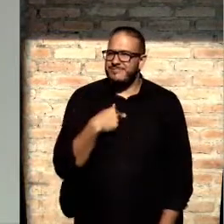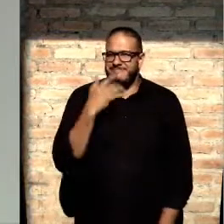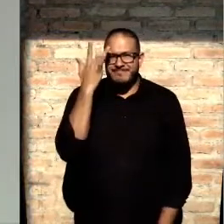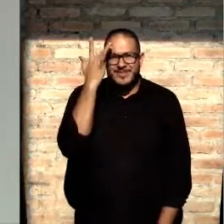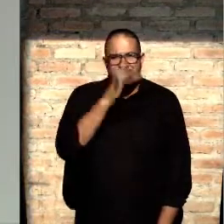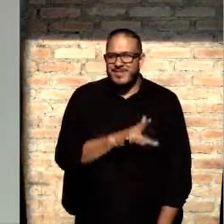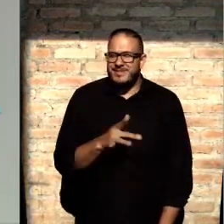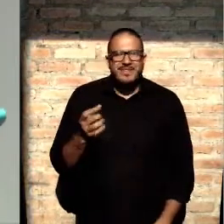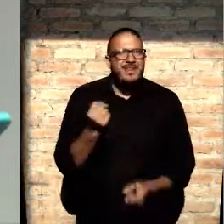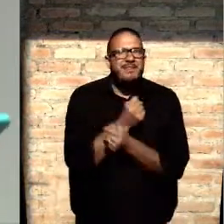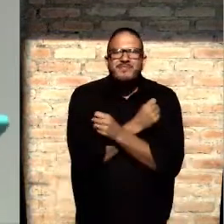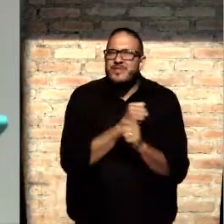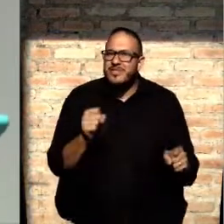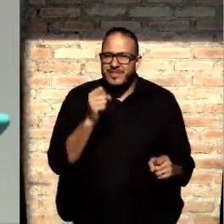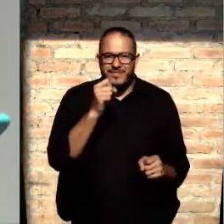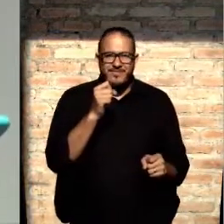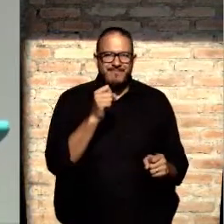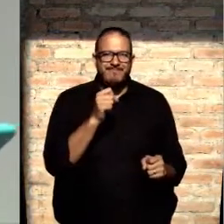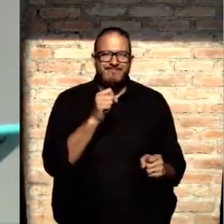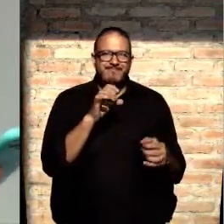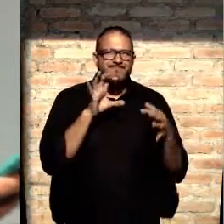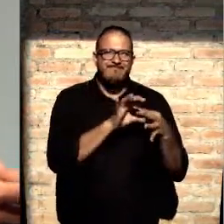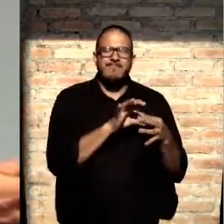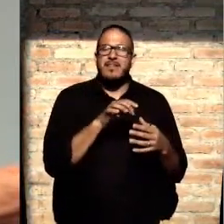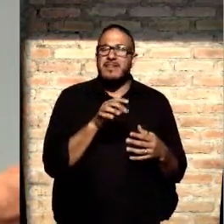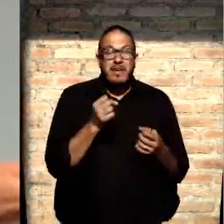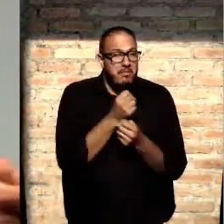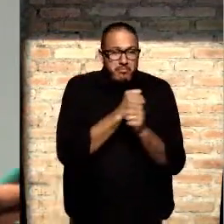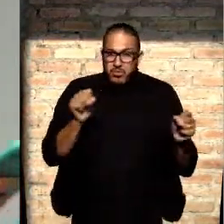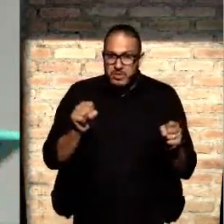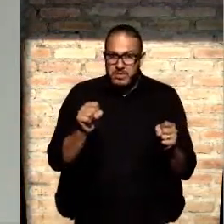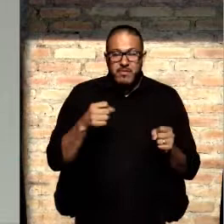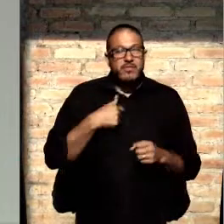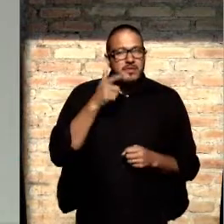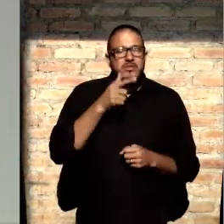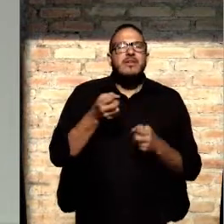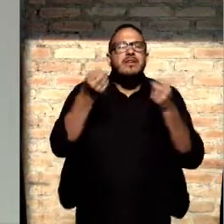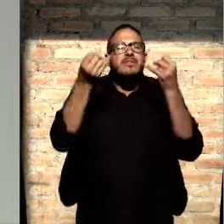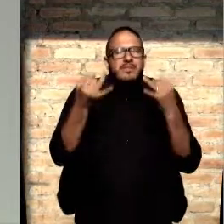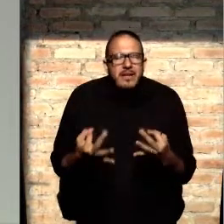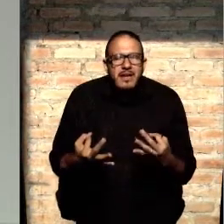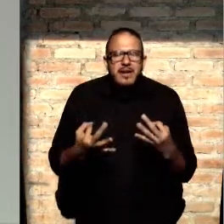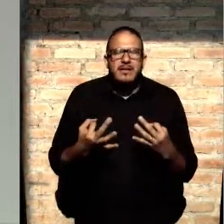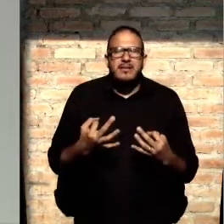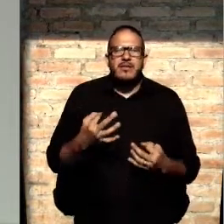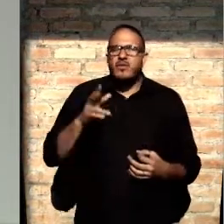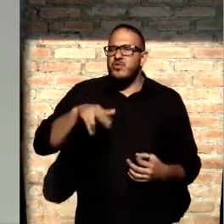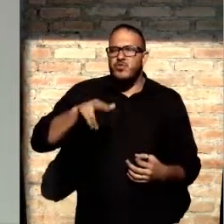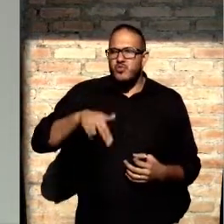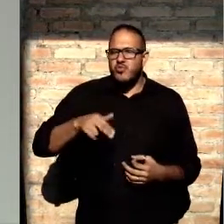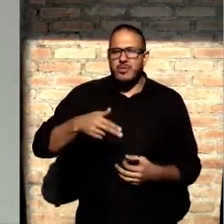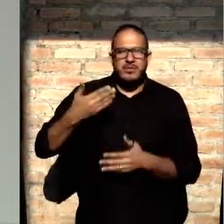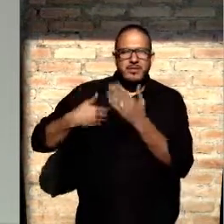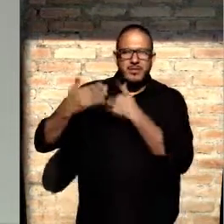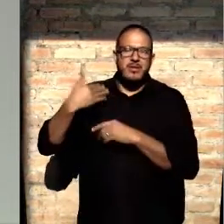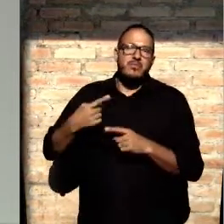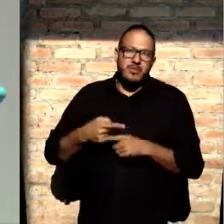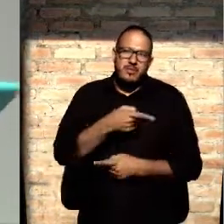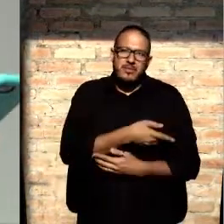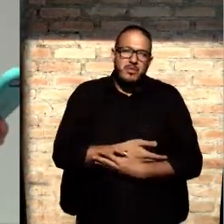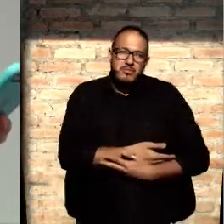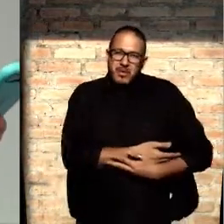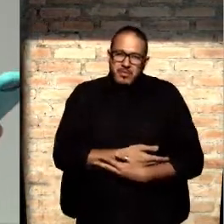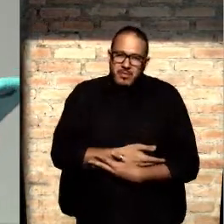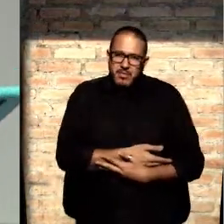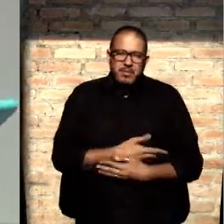possível conectá lo o estado que é impossível ser discreto do qual nunca se teve notícia pois o próprio bb nunca